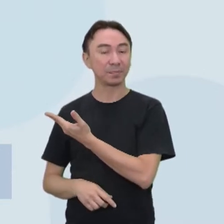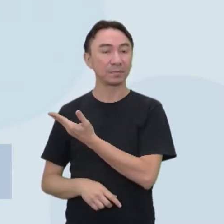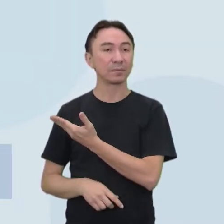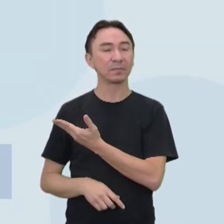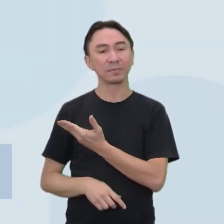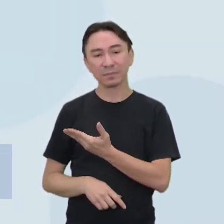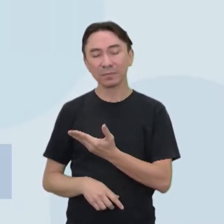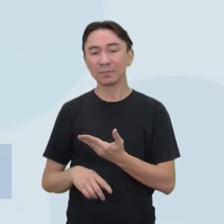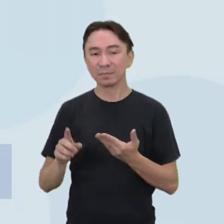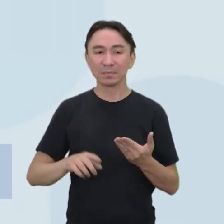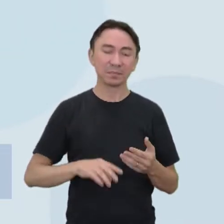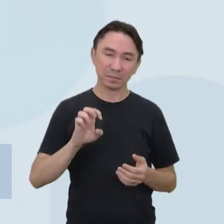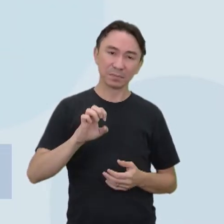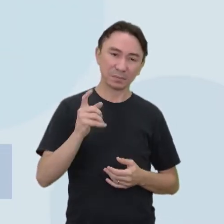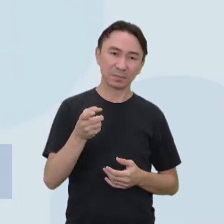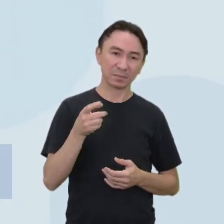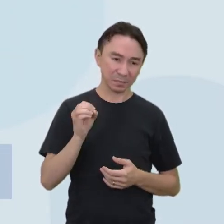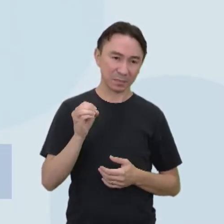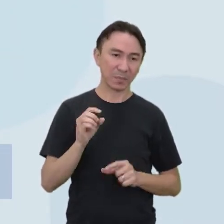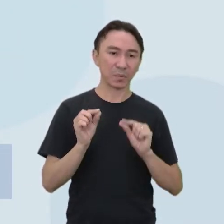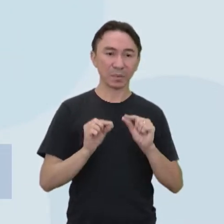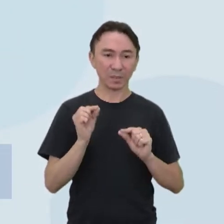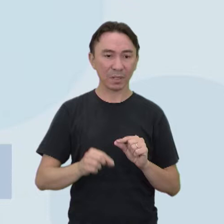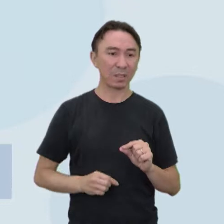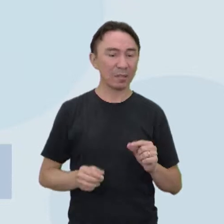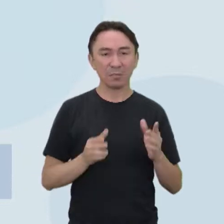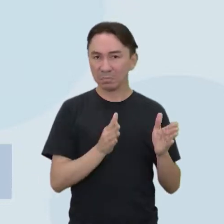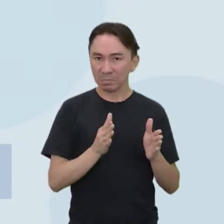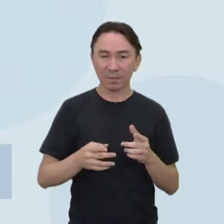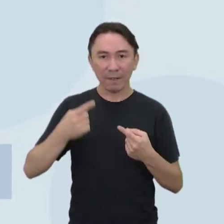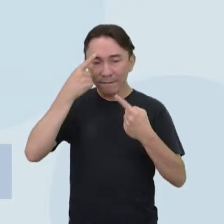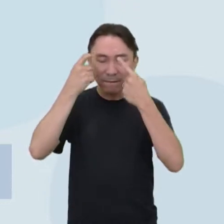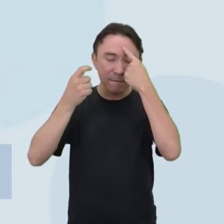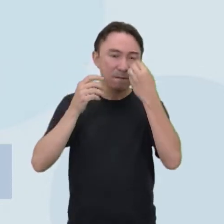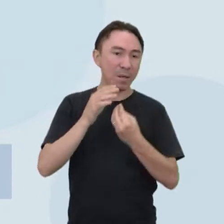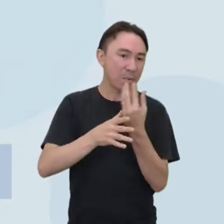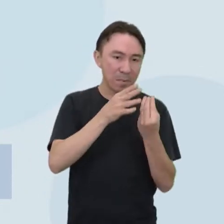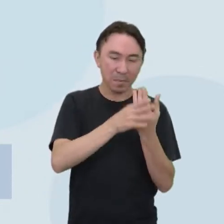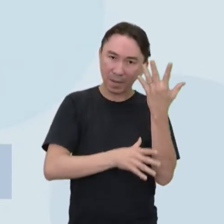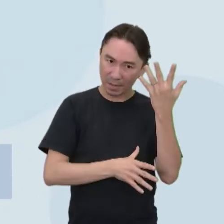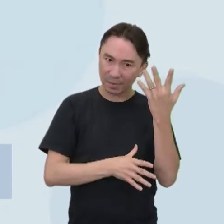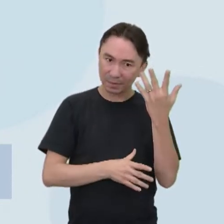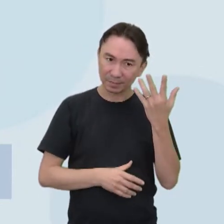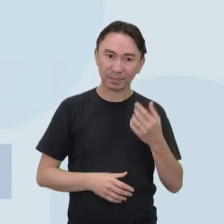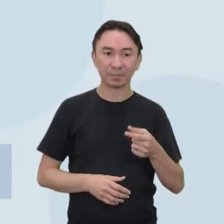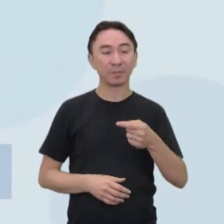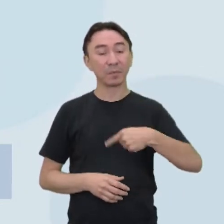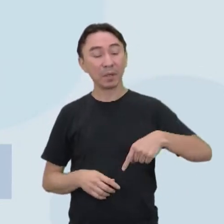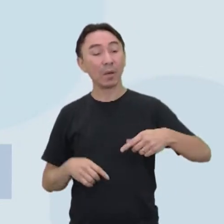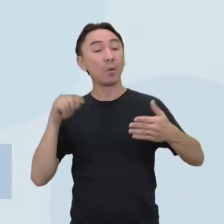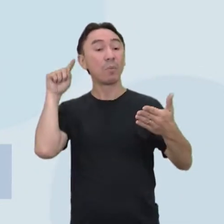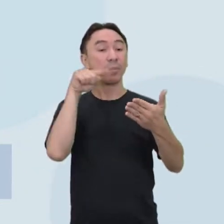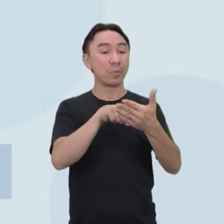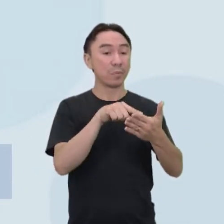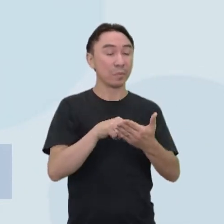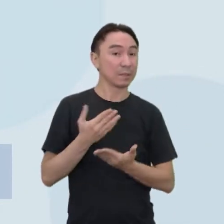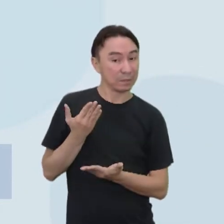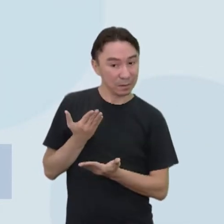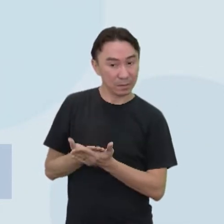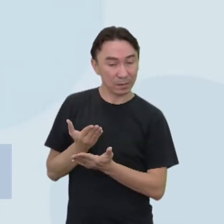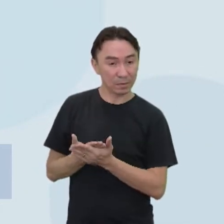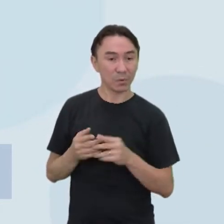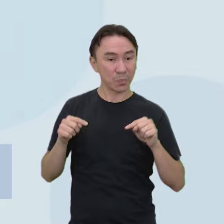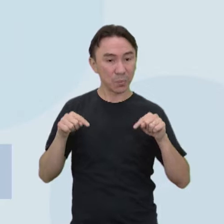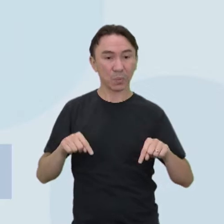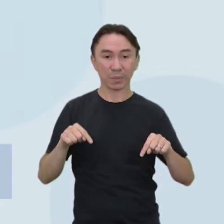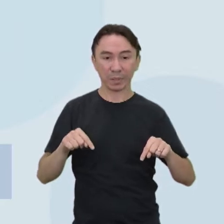gente montar um observatório de mídias. Então, processo criativo. Certo. O objetivo da aula, professora Mara e